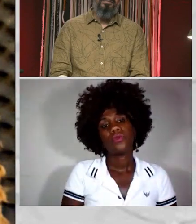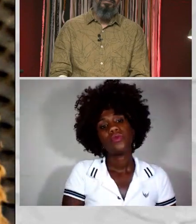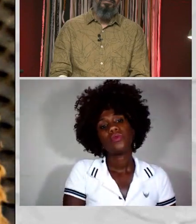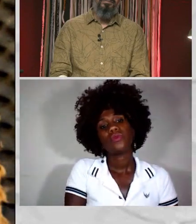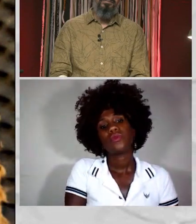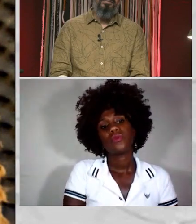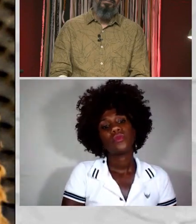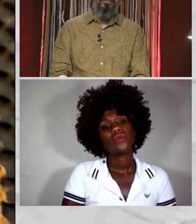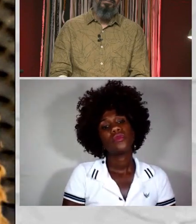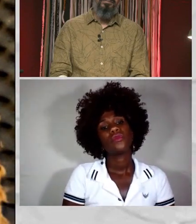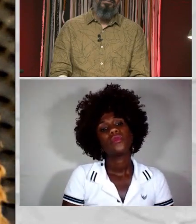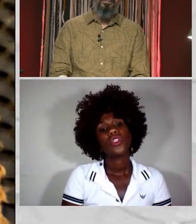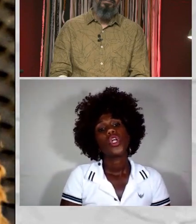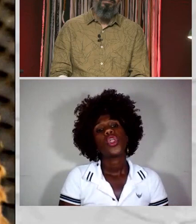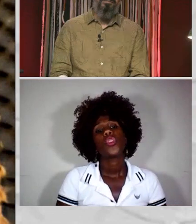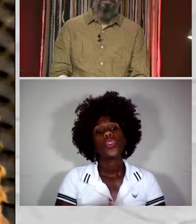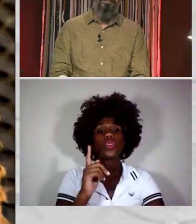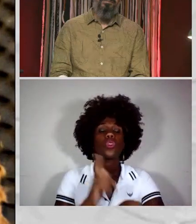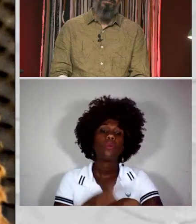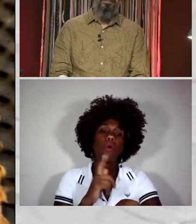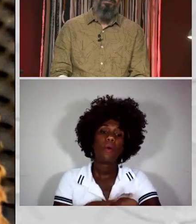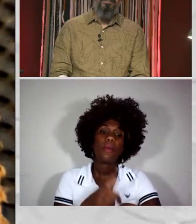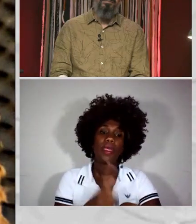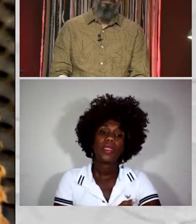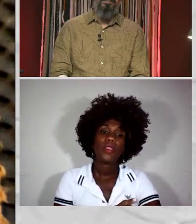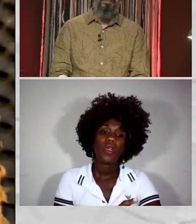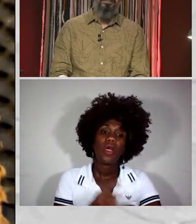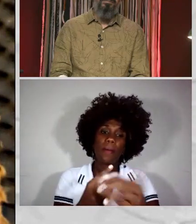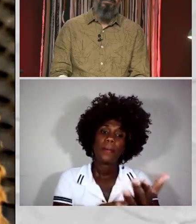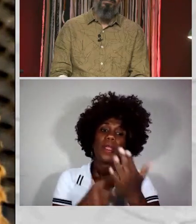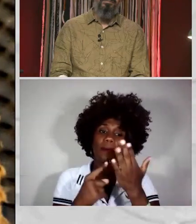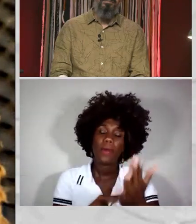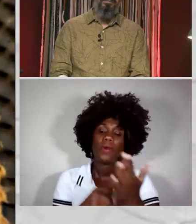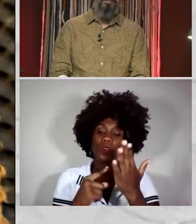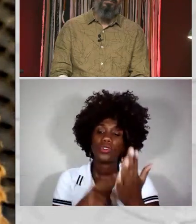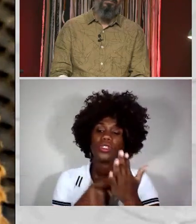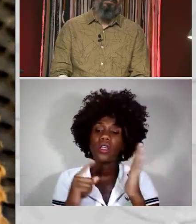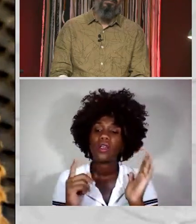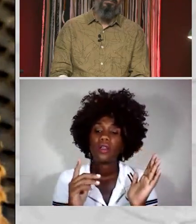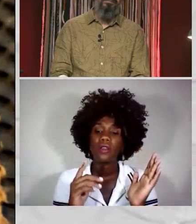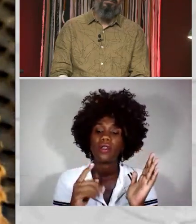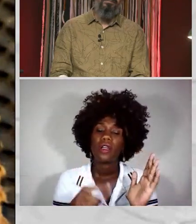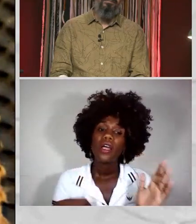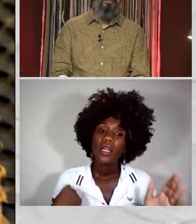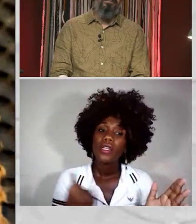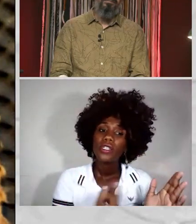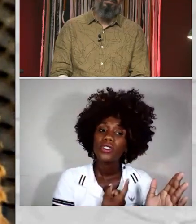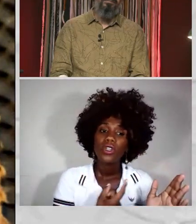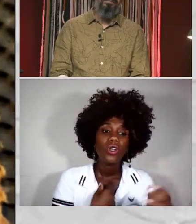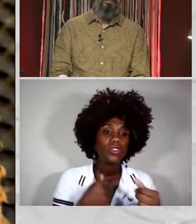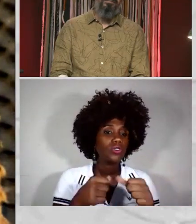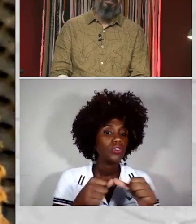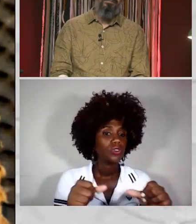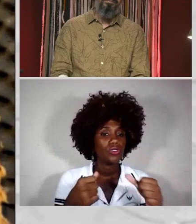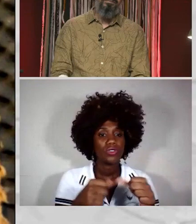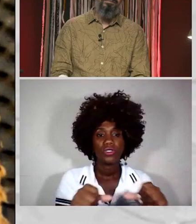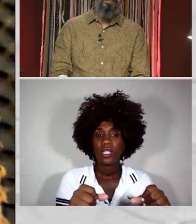veio exatamente para mostrar que nós não estávamos